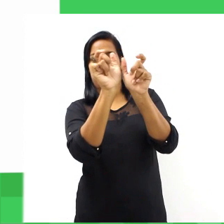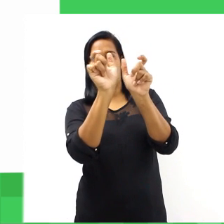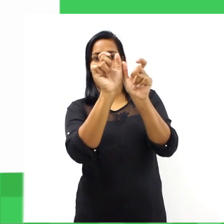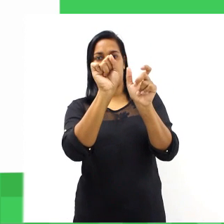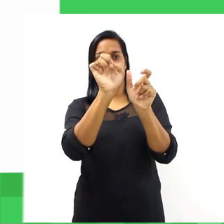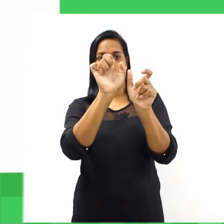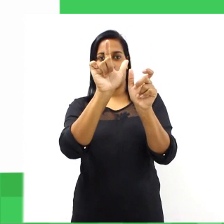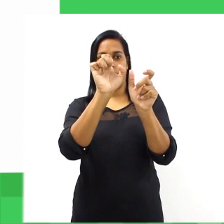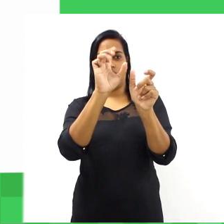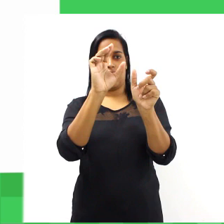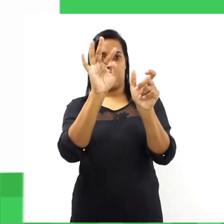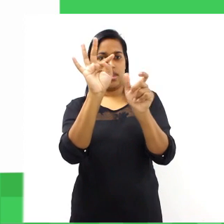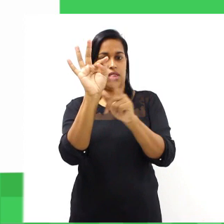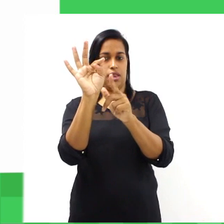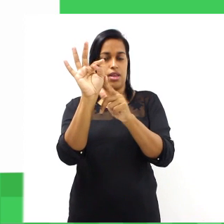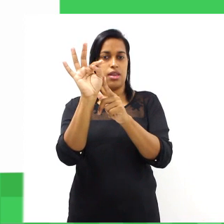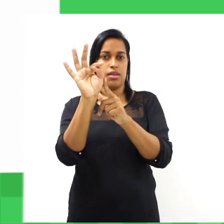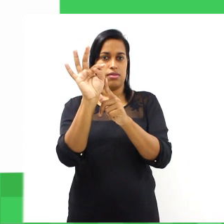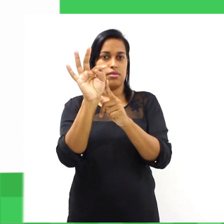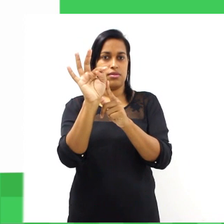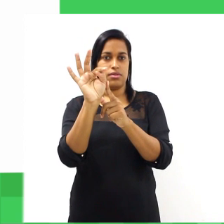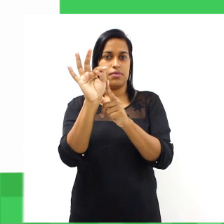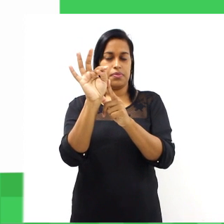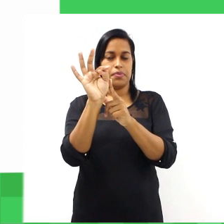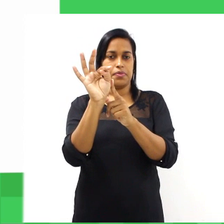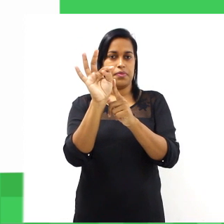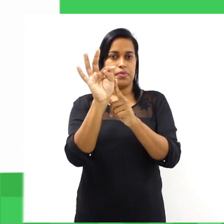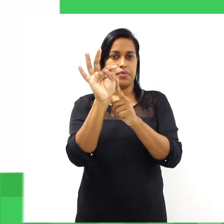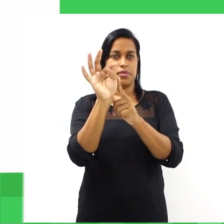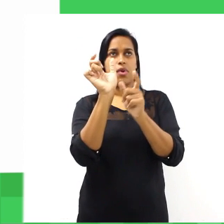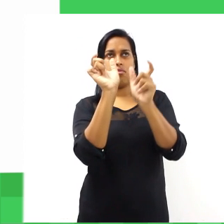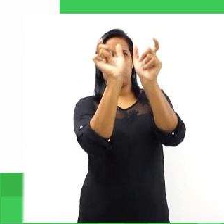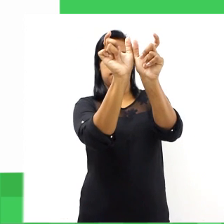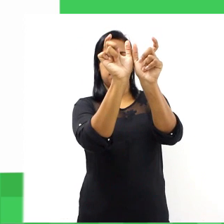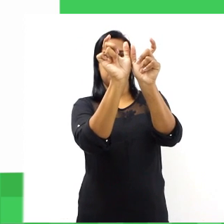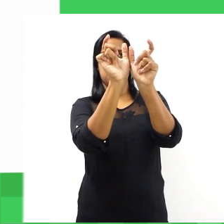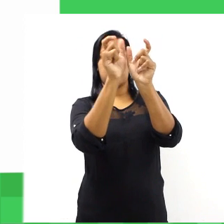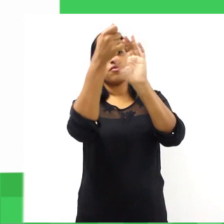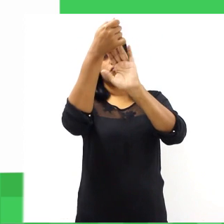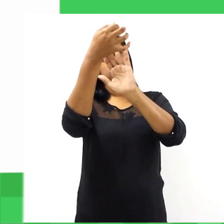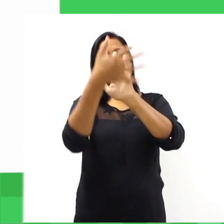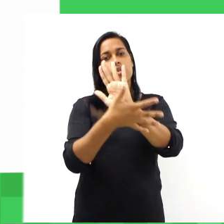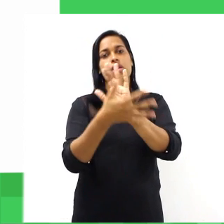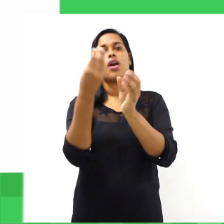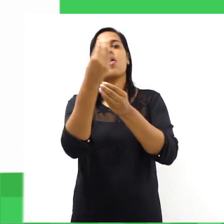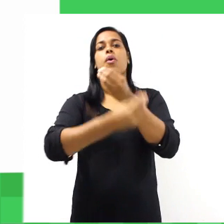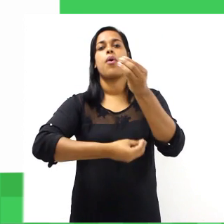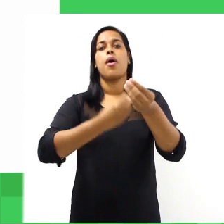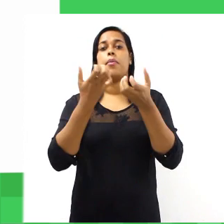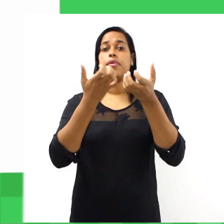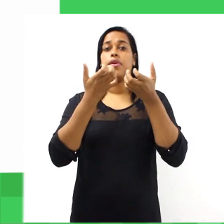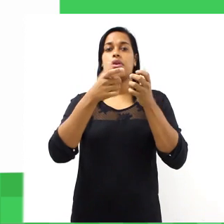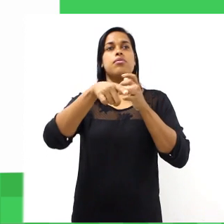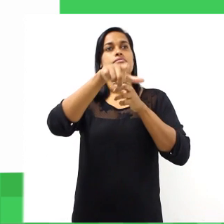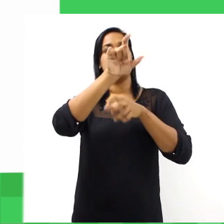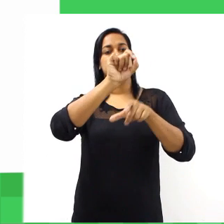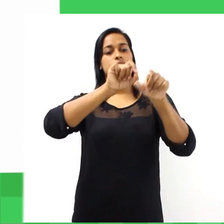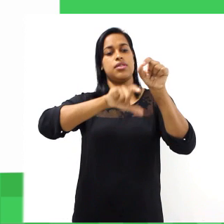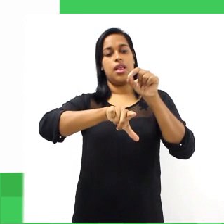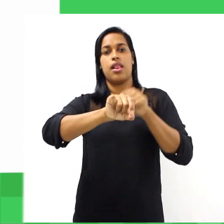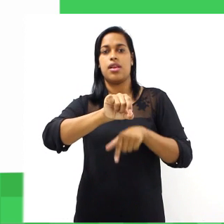lá no banco de dados, no SGBD. Define quais são os campos que você quer selecionar.